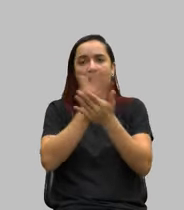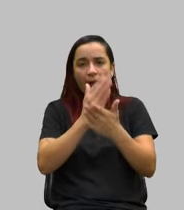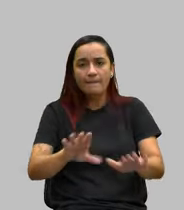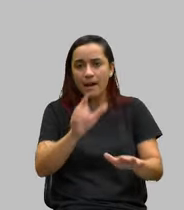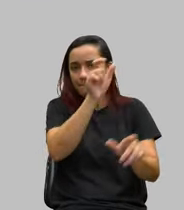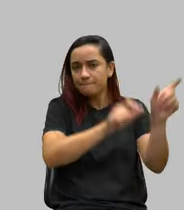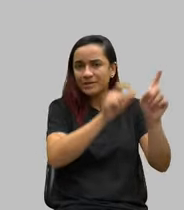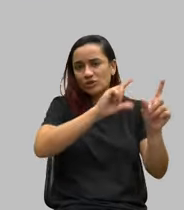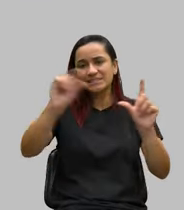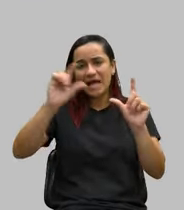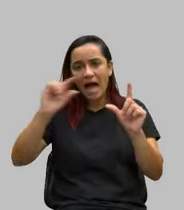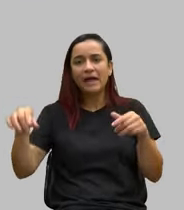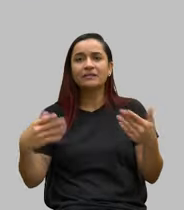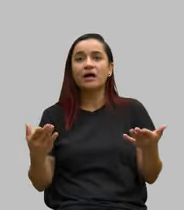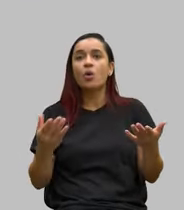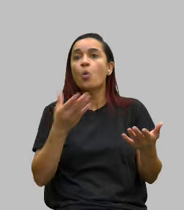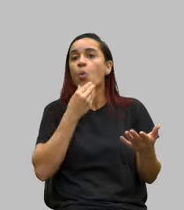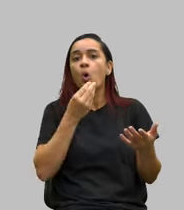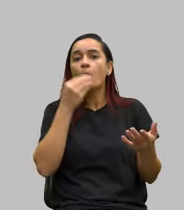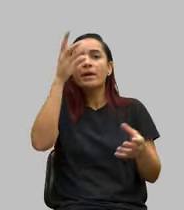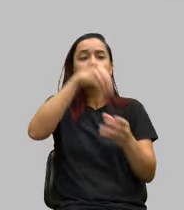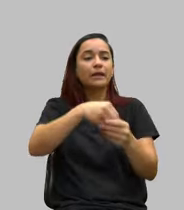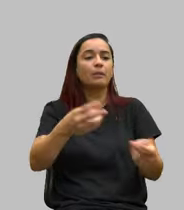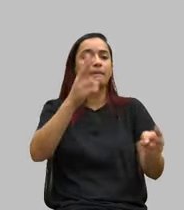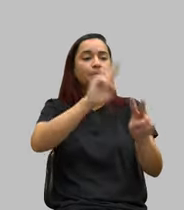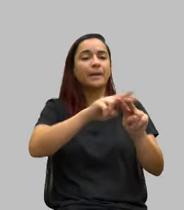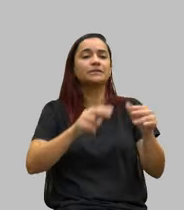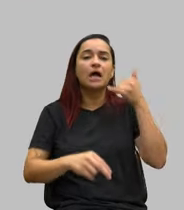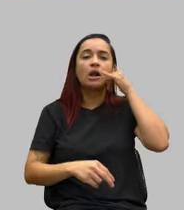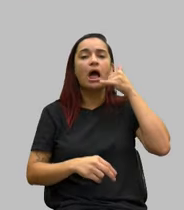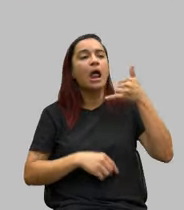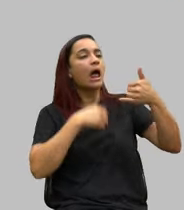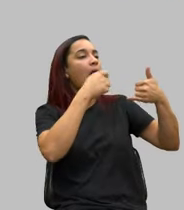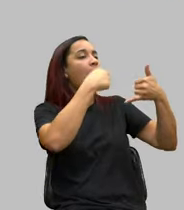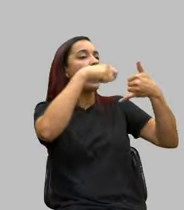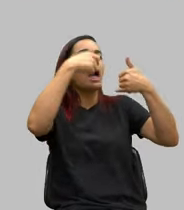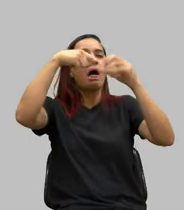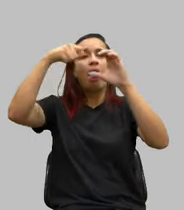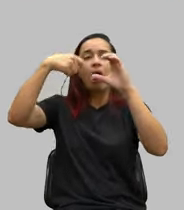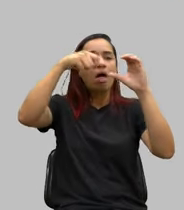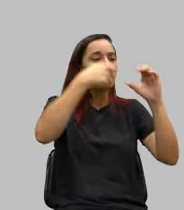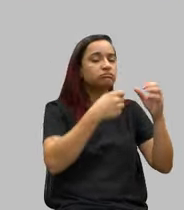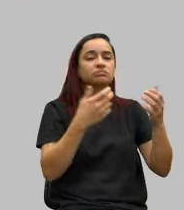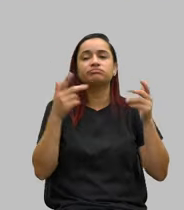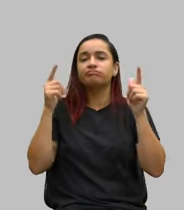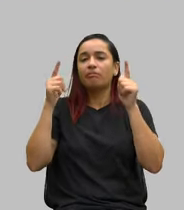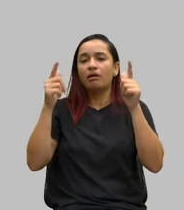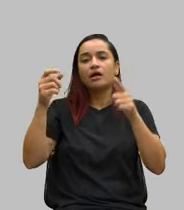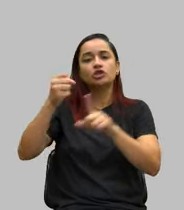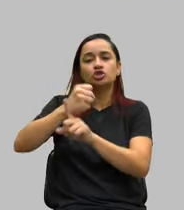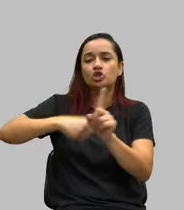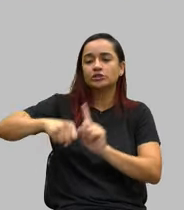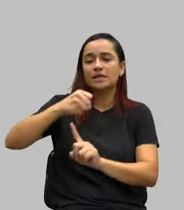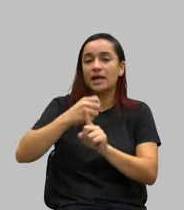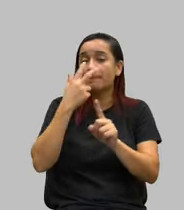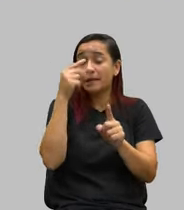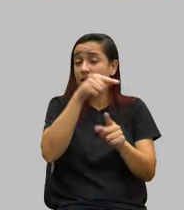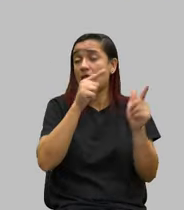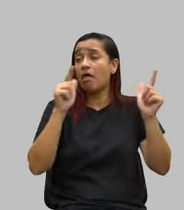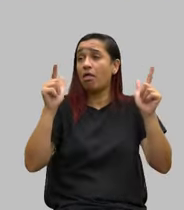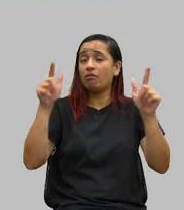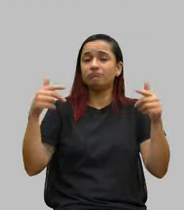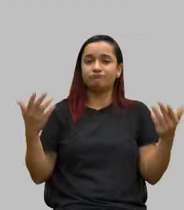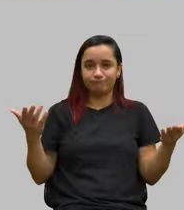avanço e o cara dendar cela com celular zombando ainda no resto da sociedade como se ele tivesse num parque de diversão então